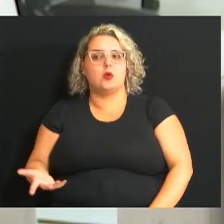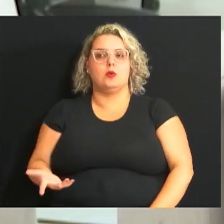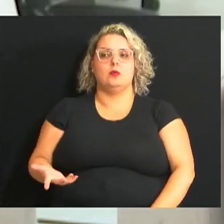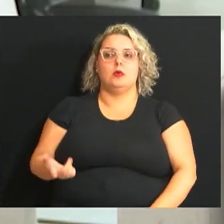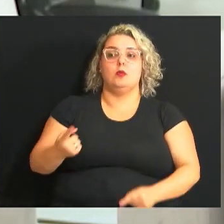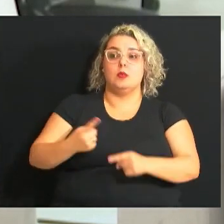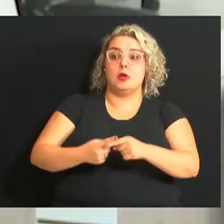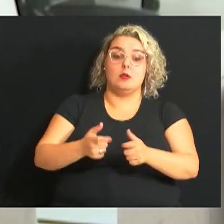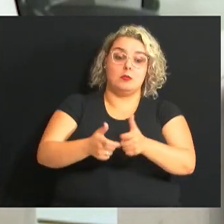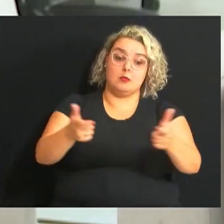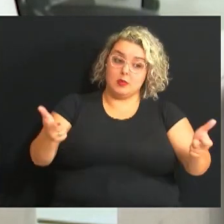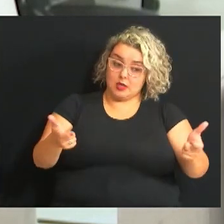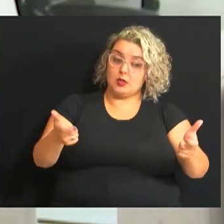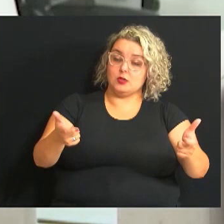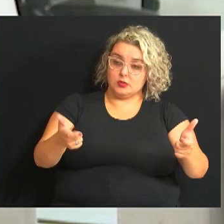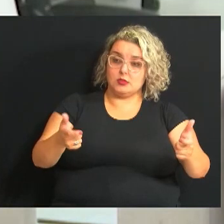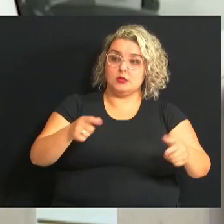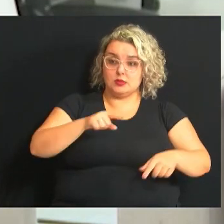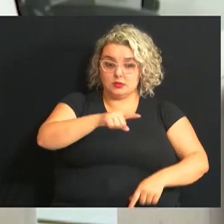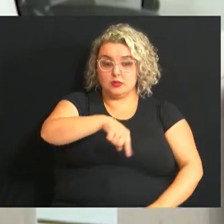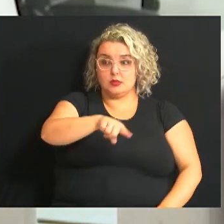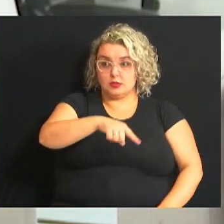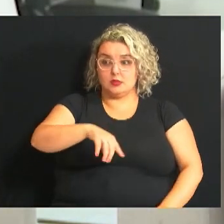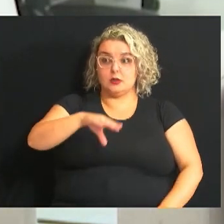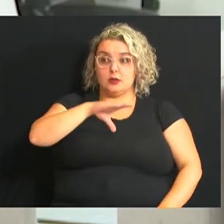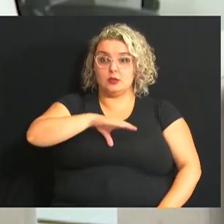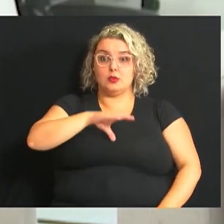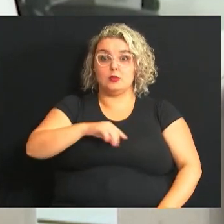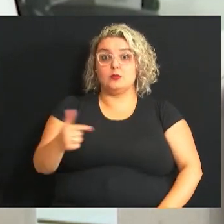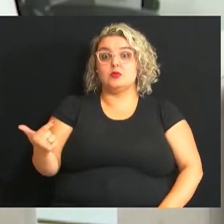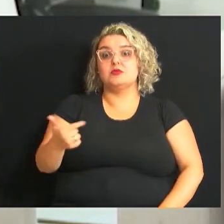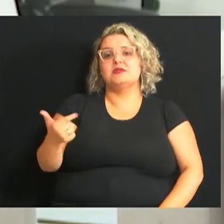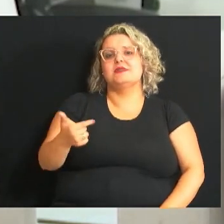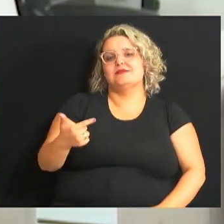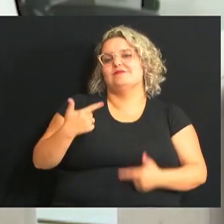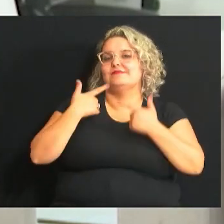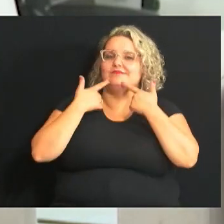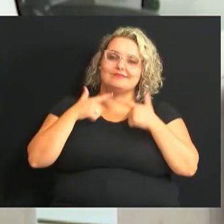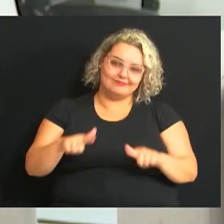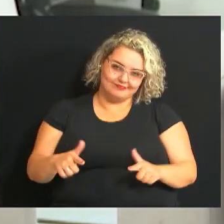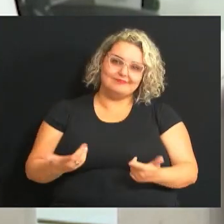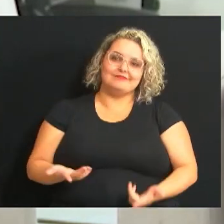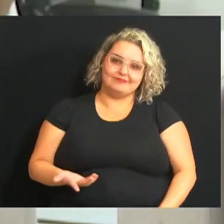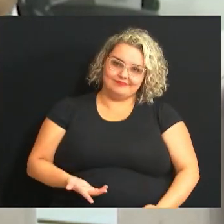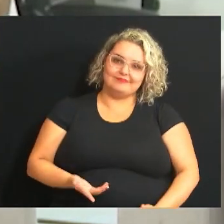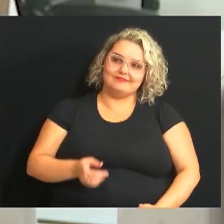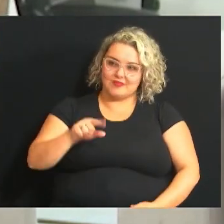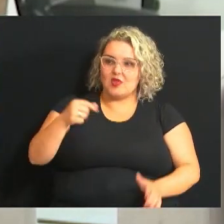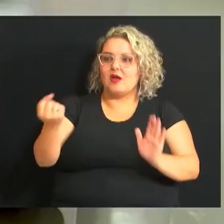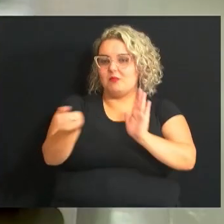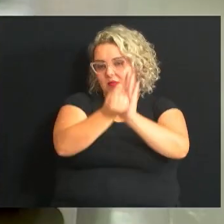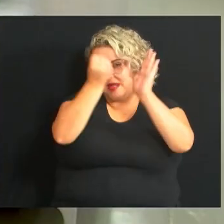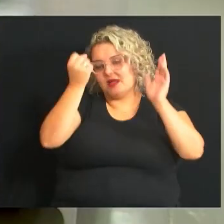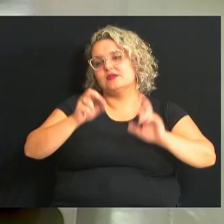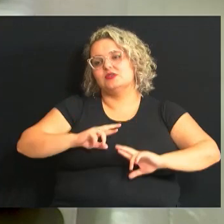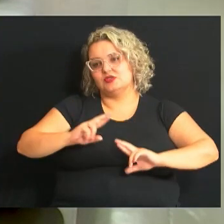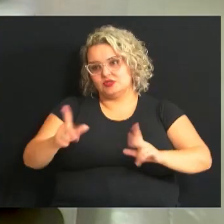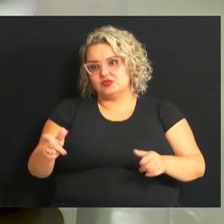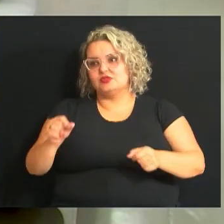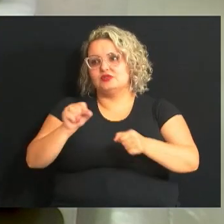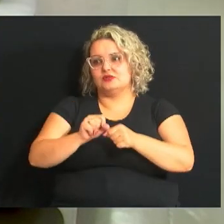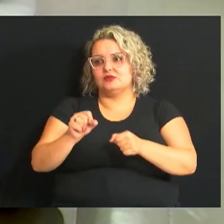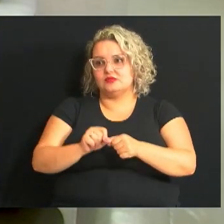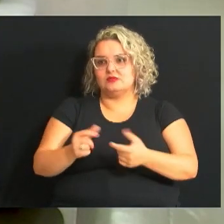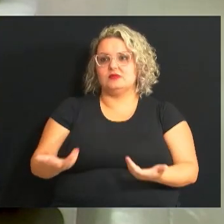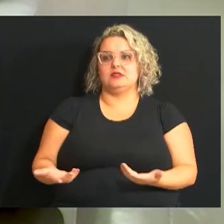deles, inclusive, tem o português como sua segunda língua. Então isso também marca uma das diferenciações de fazer esse vestibular indígena.